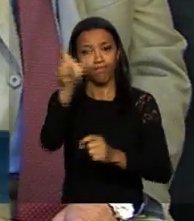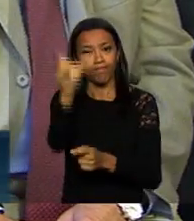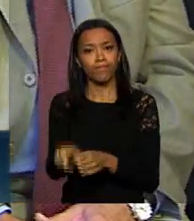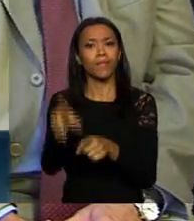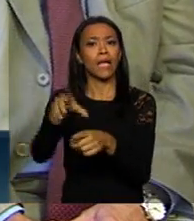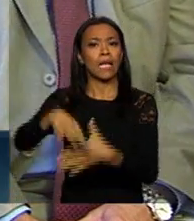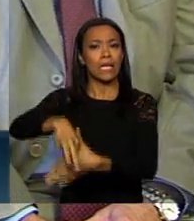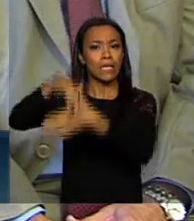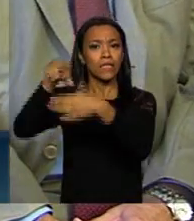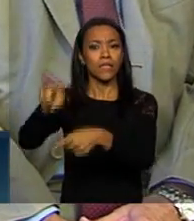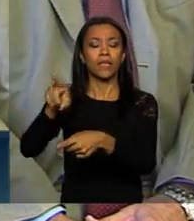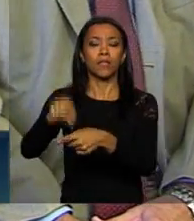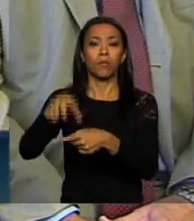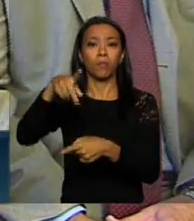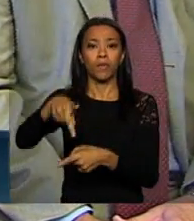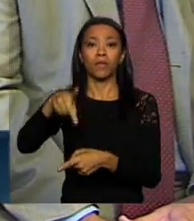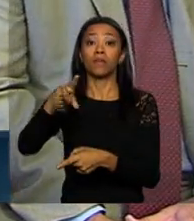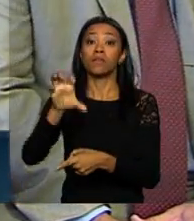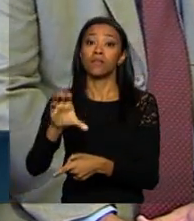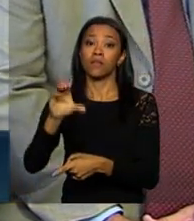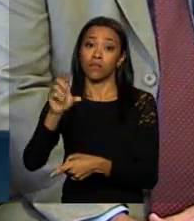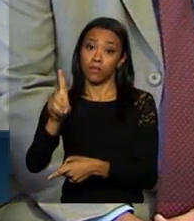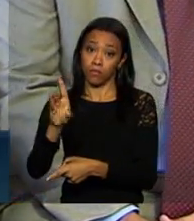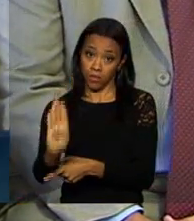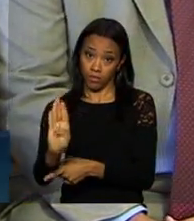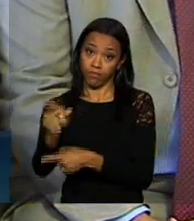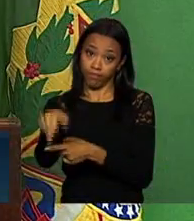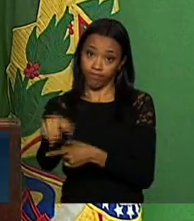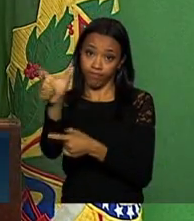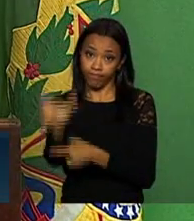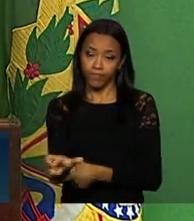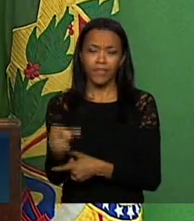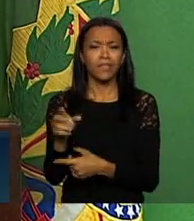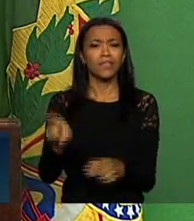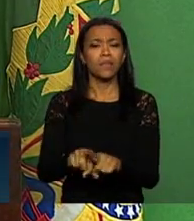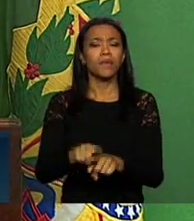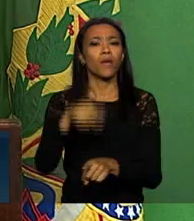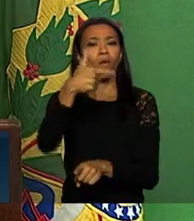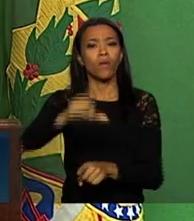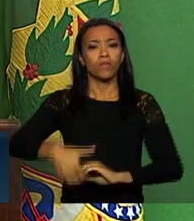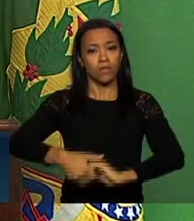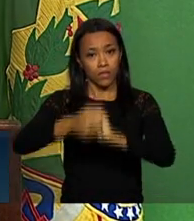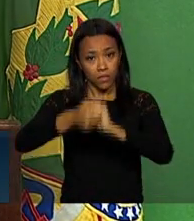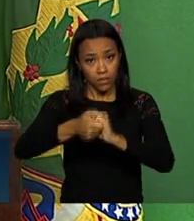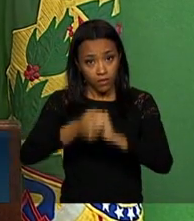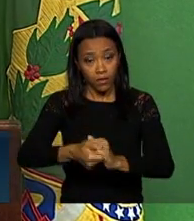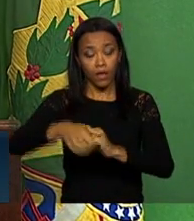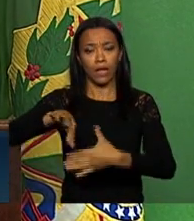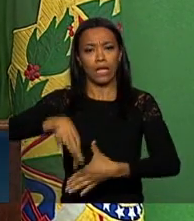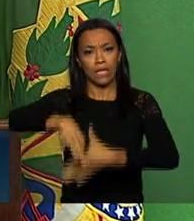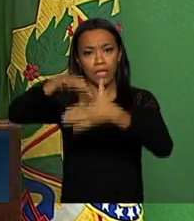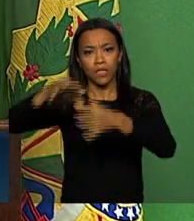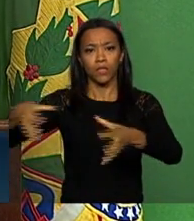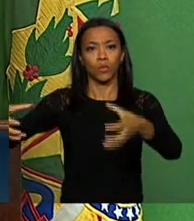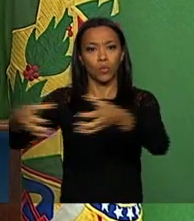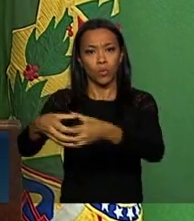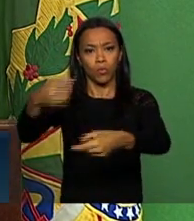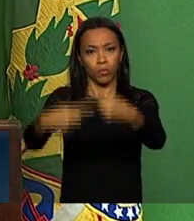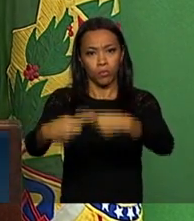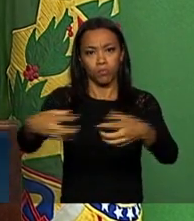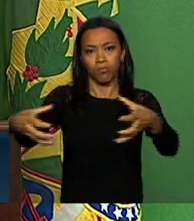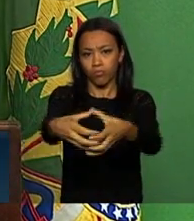pcdb Vanessa graziotin saudar os líderes deputados dos partidos da base